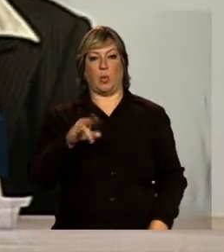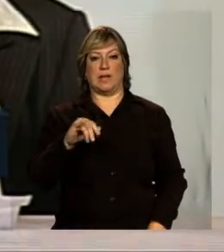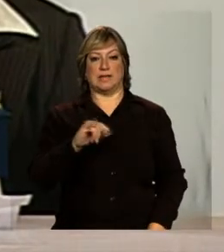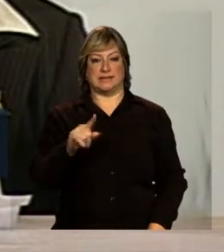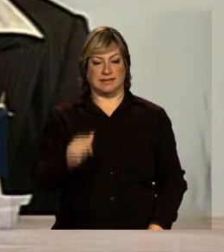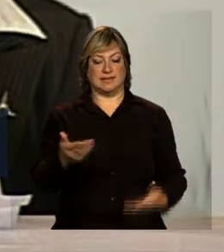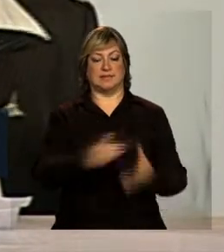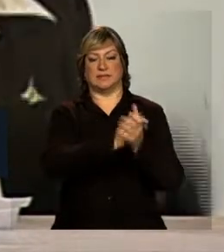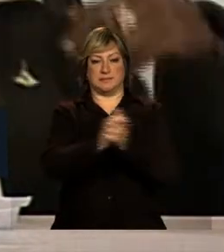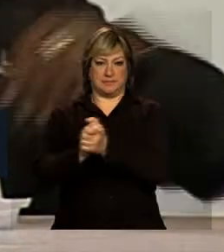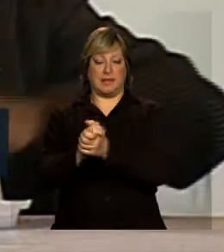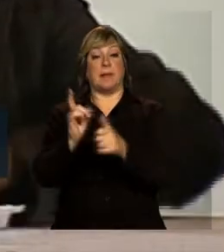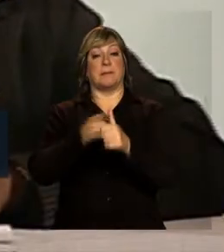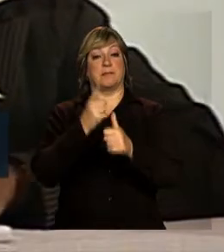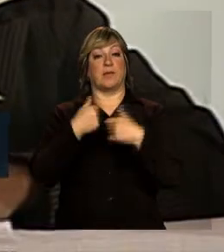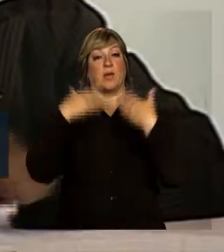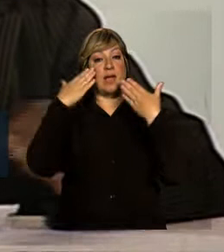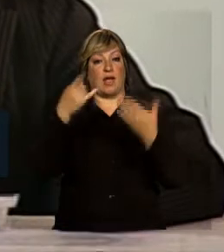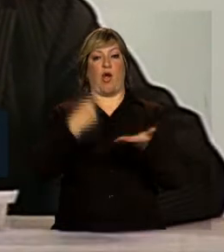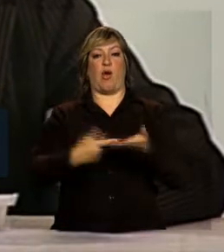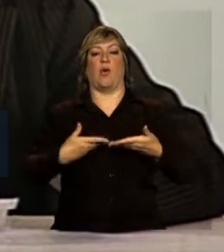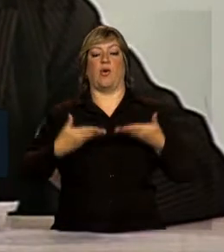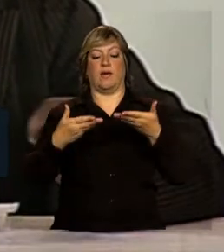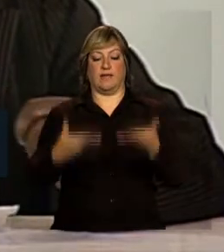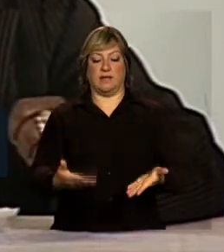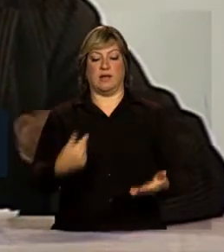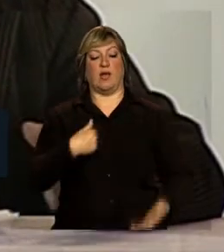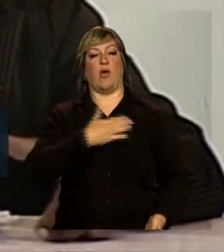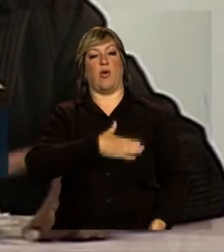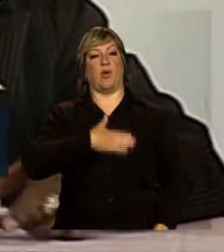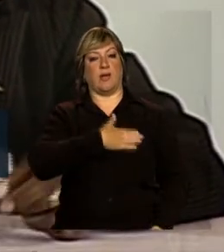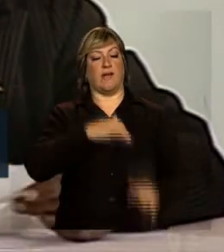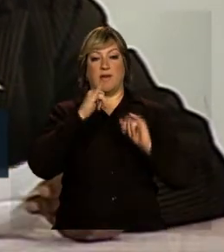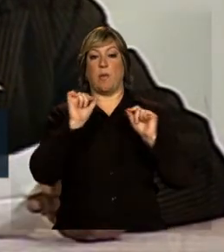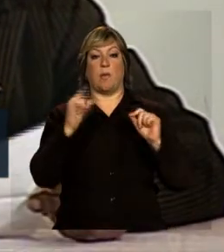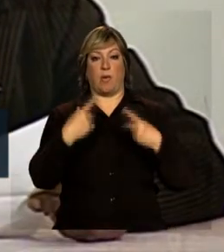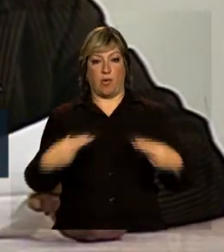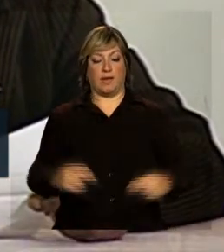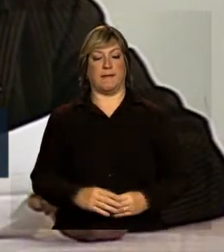E primeiramente agradeço o convite e gostaria de dizer o seguinte,